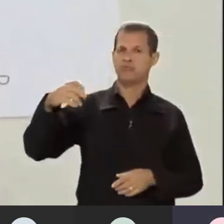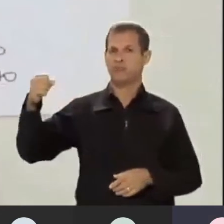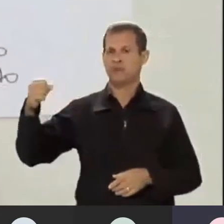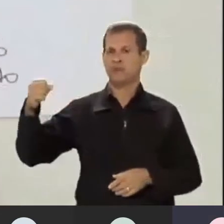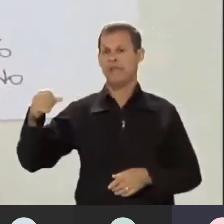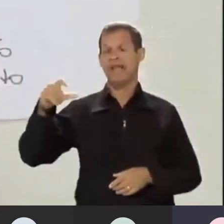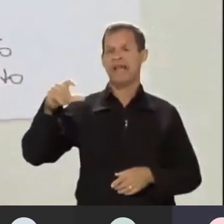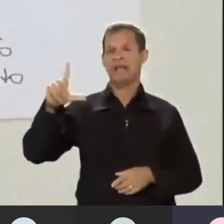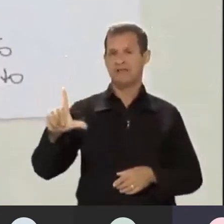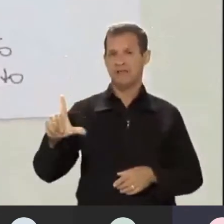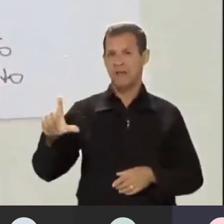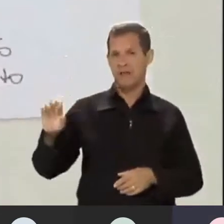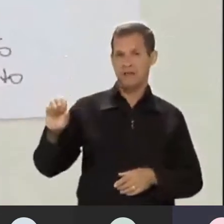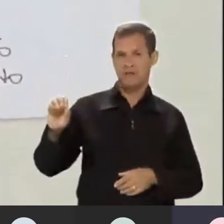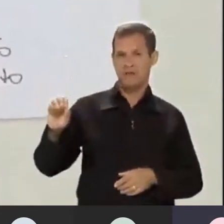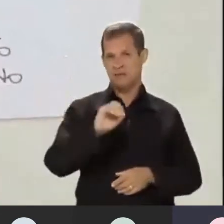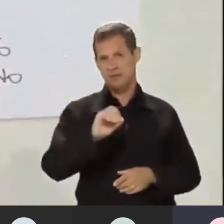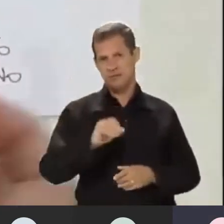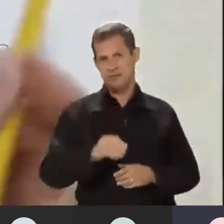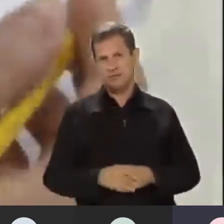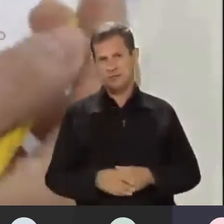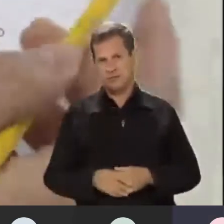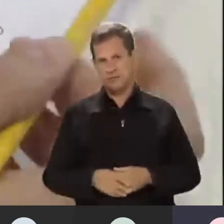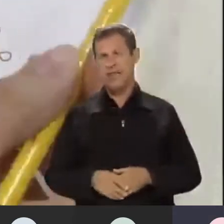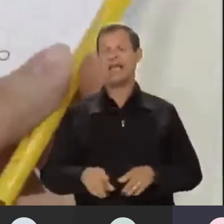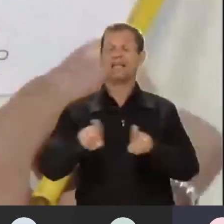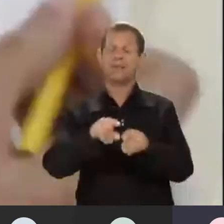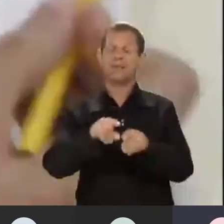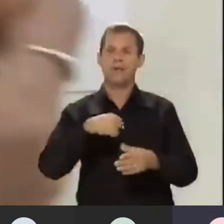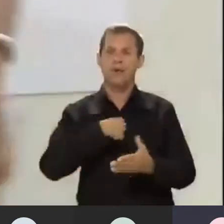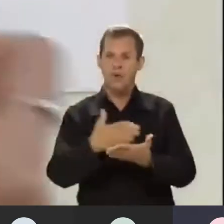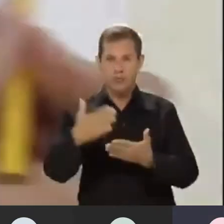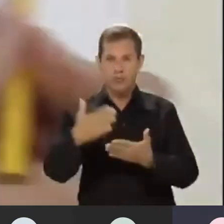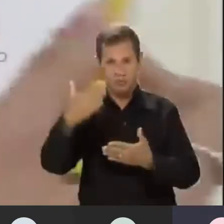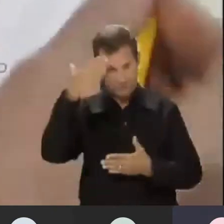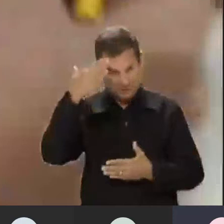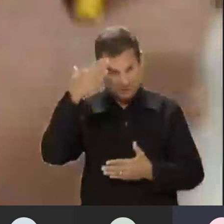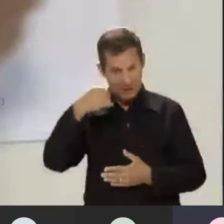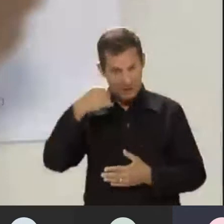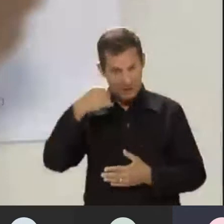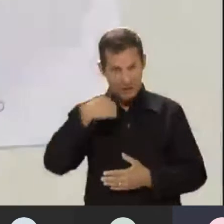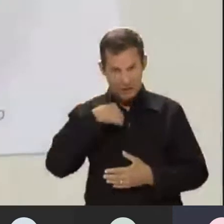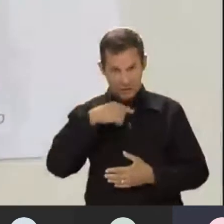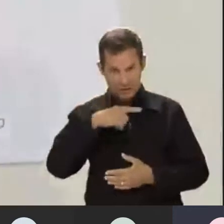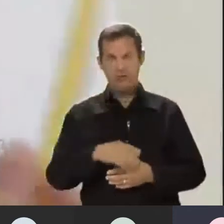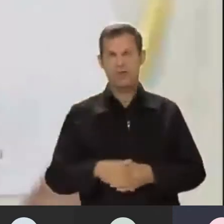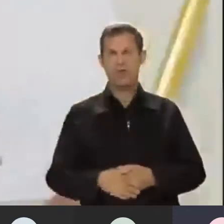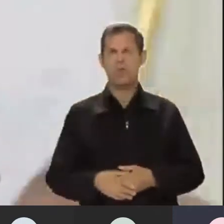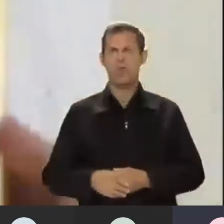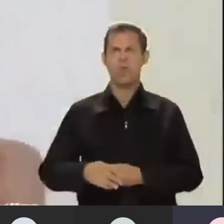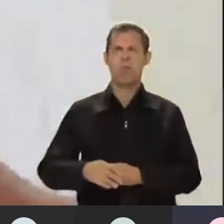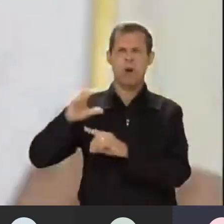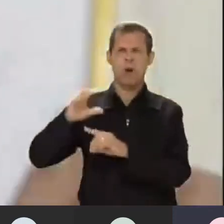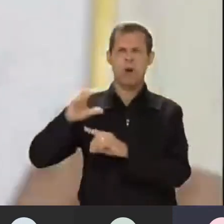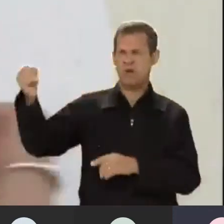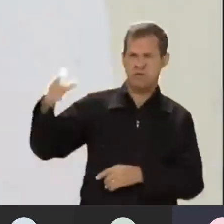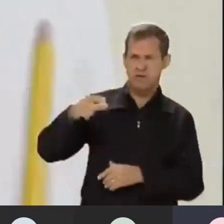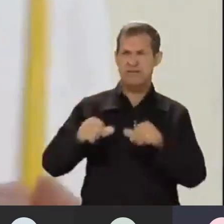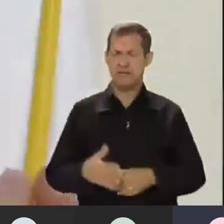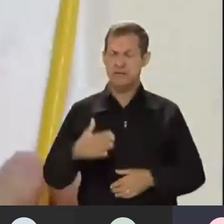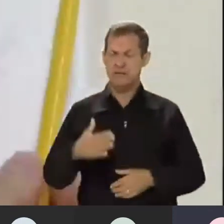De leste para oeste. Então, consequentemente, eu vou começar a entender que eu vou ter mais incidência solar nessa